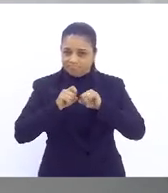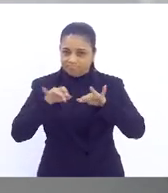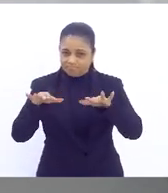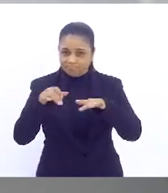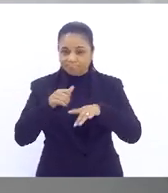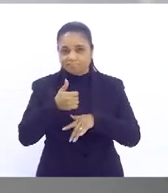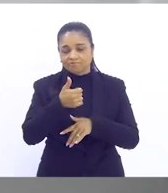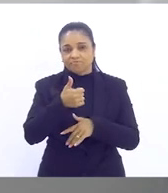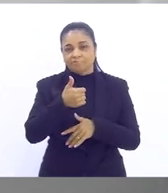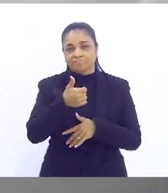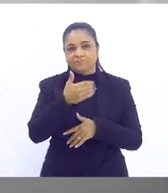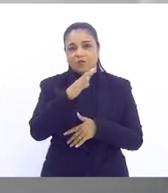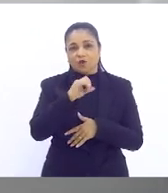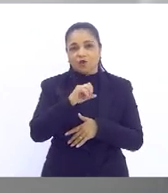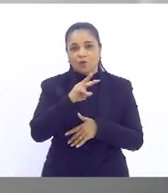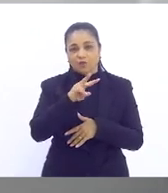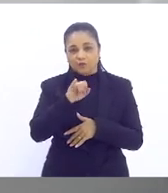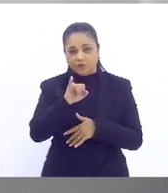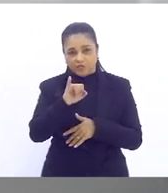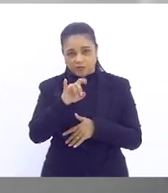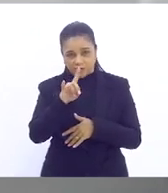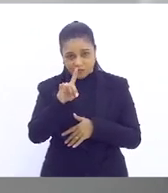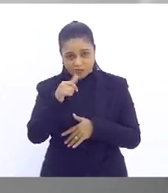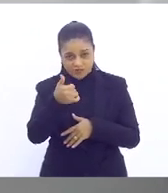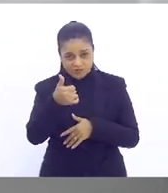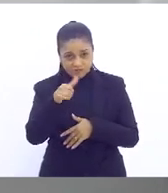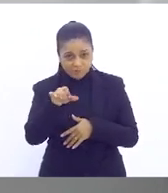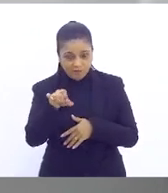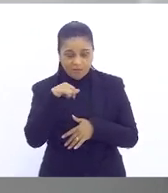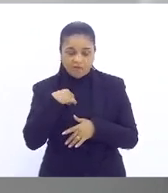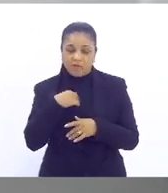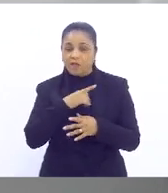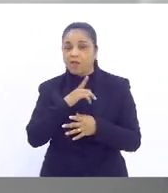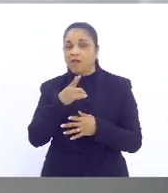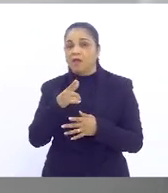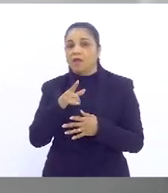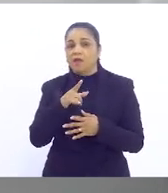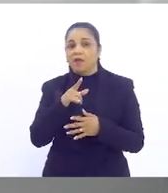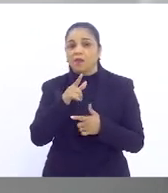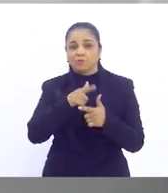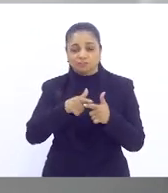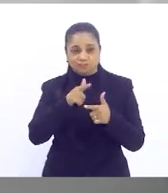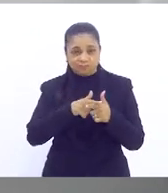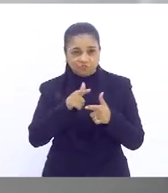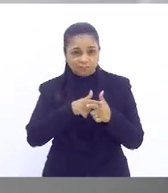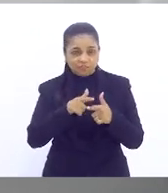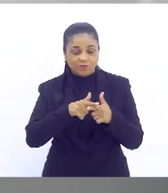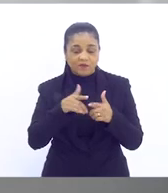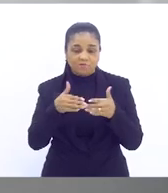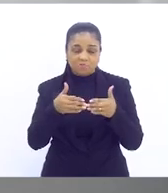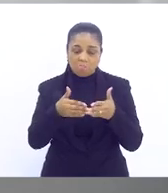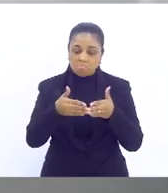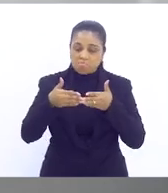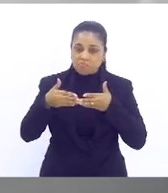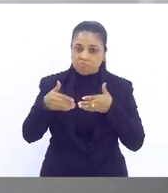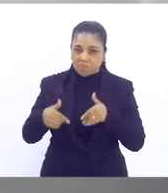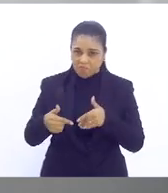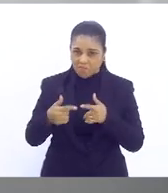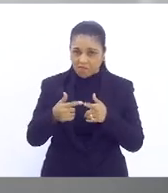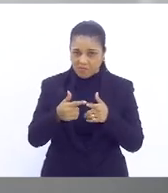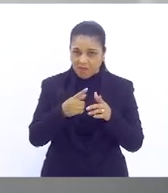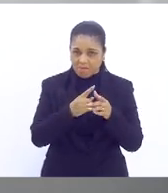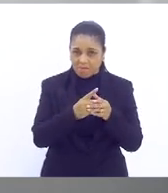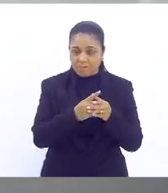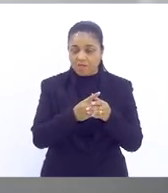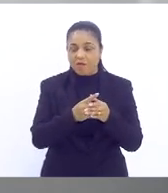e uma das questões que acabou levando ao afastamento do governador foi exatamente a